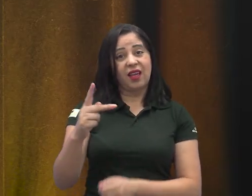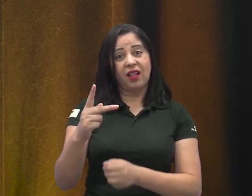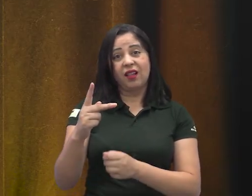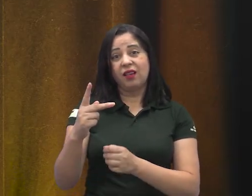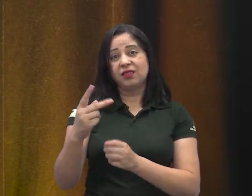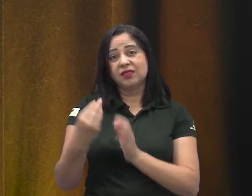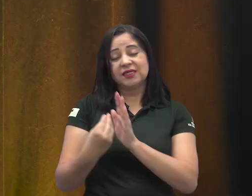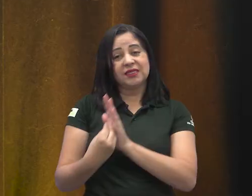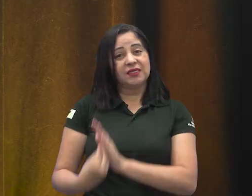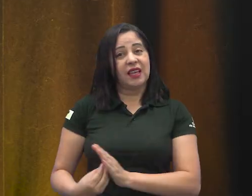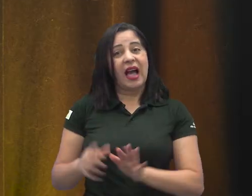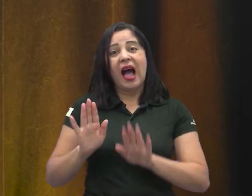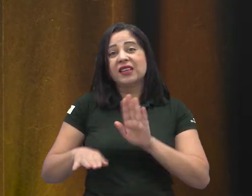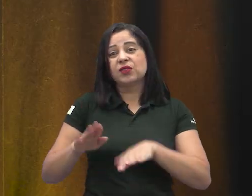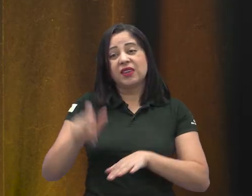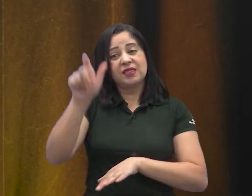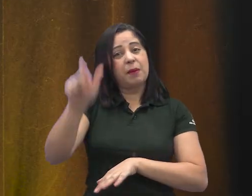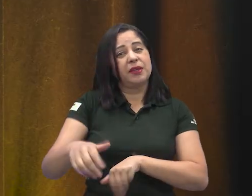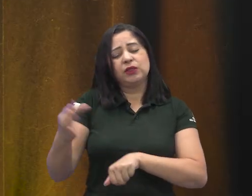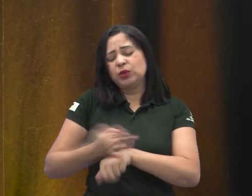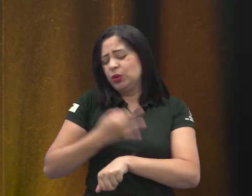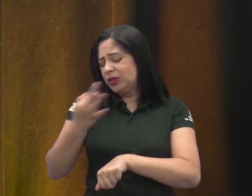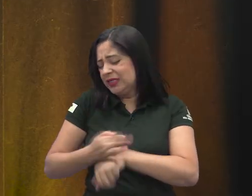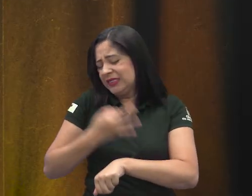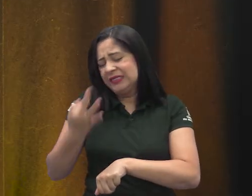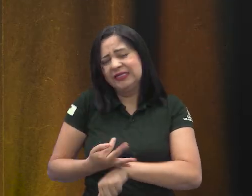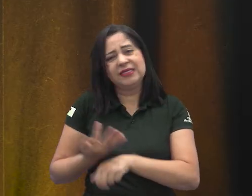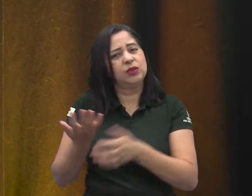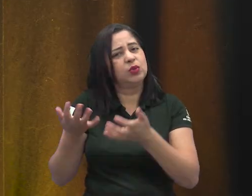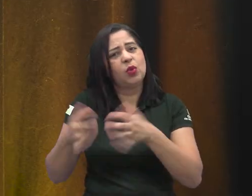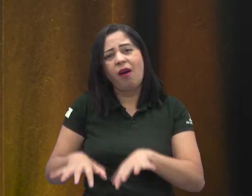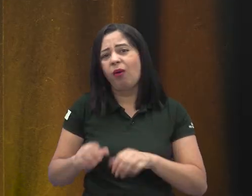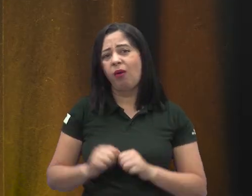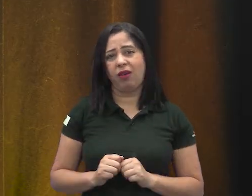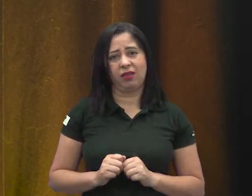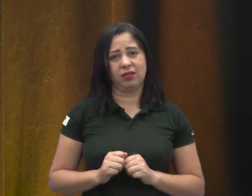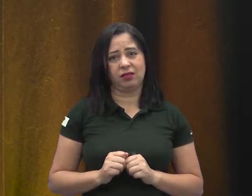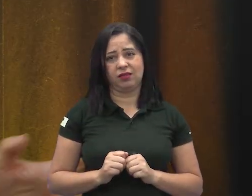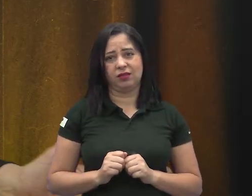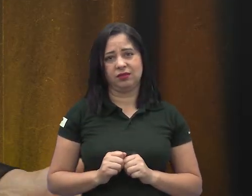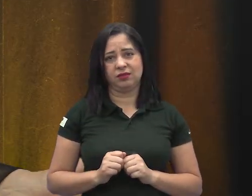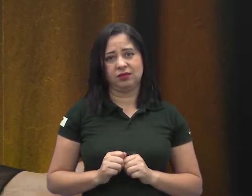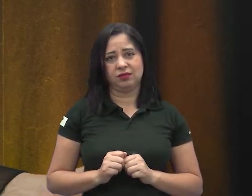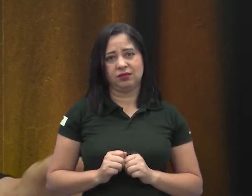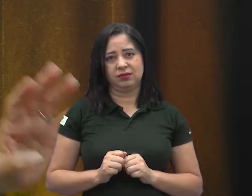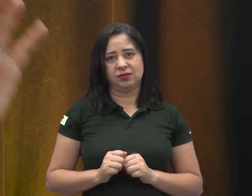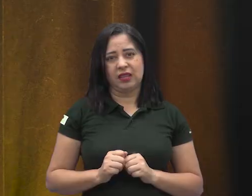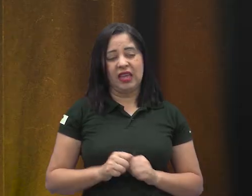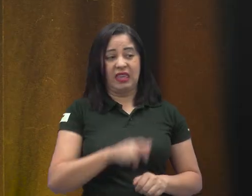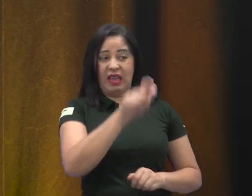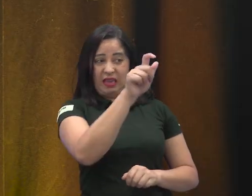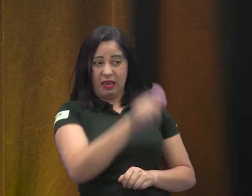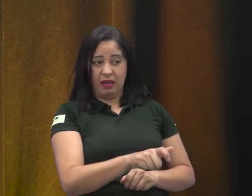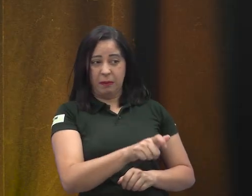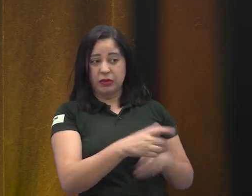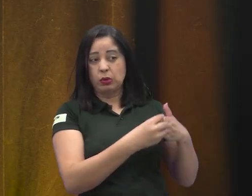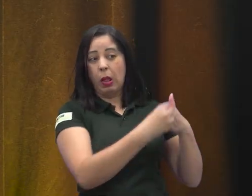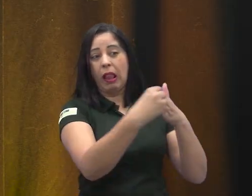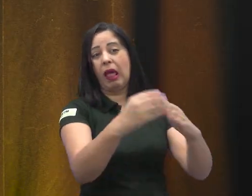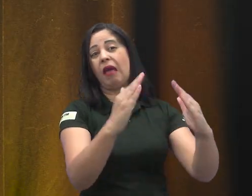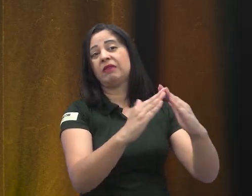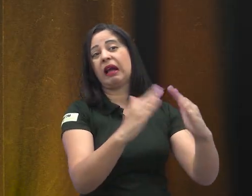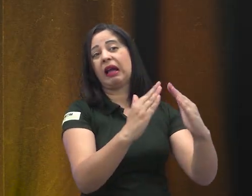inteirinha. Muitas pessoas não aguentam e acabam mandando para um asilo, que também não é errado, não tenho nada